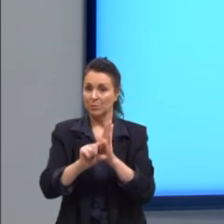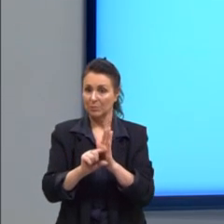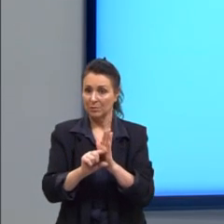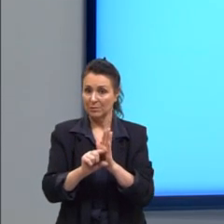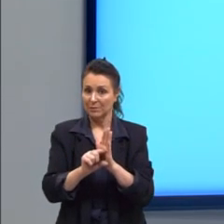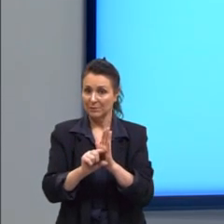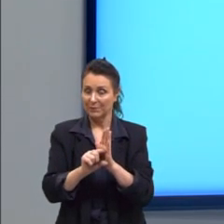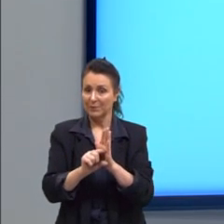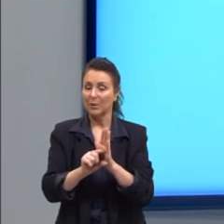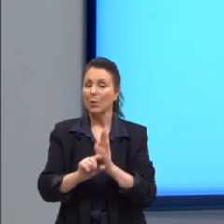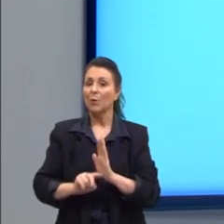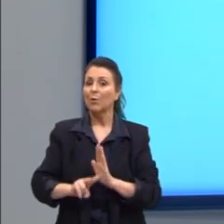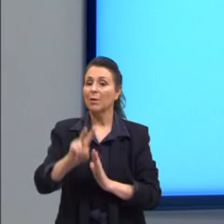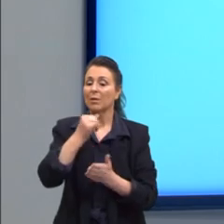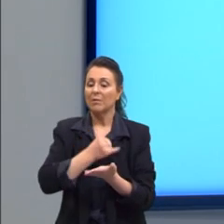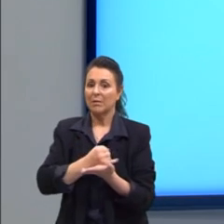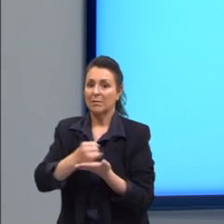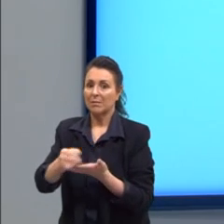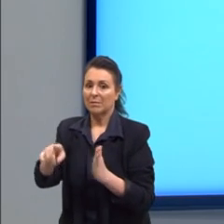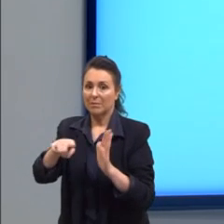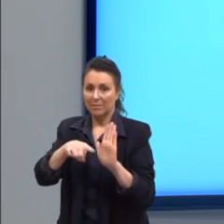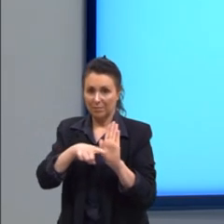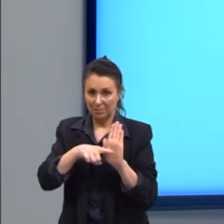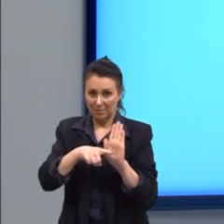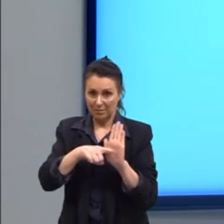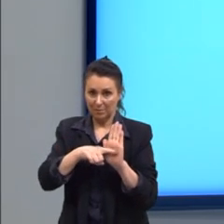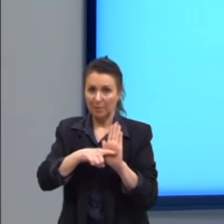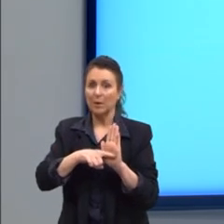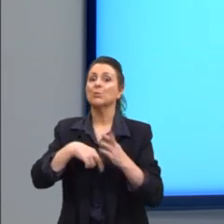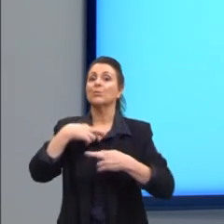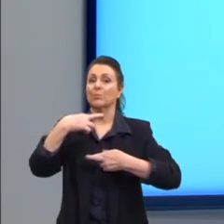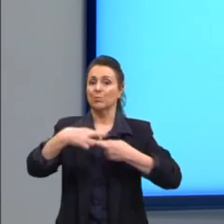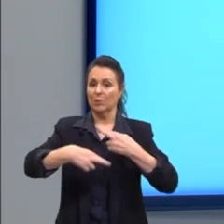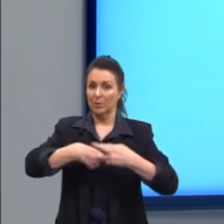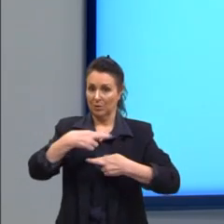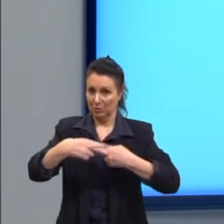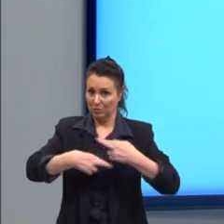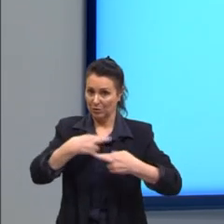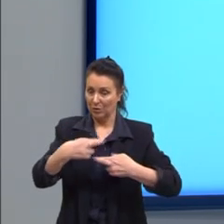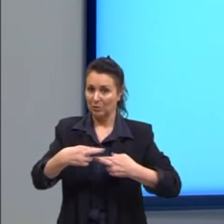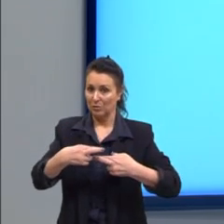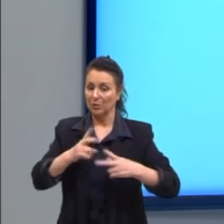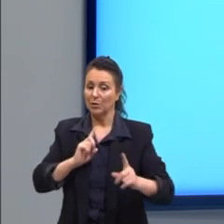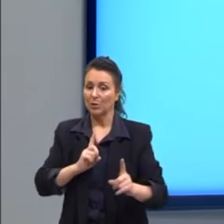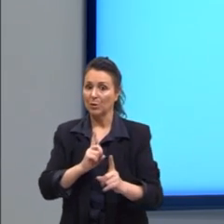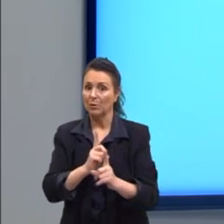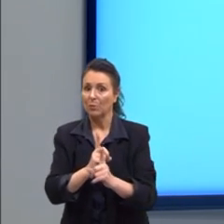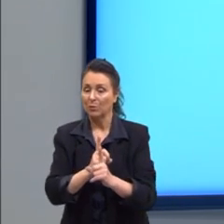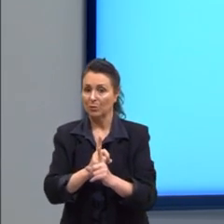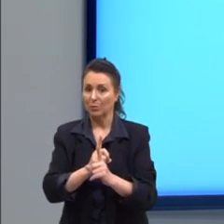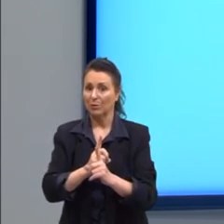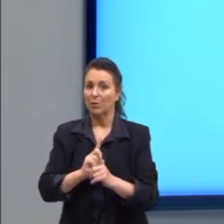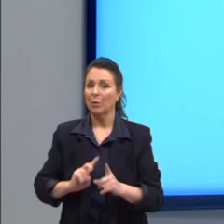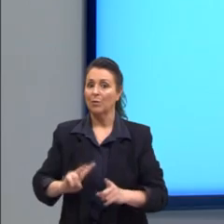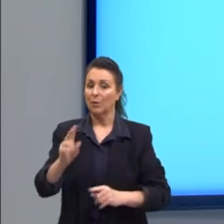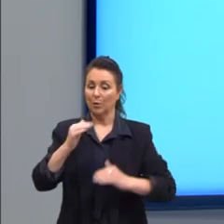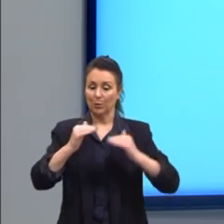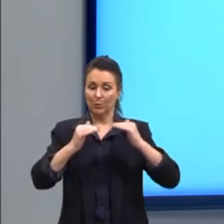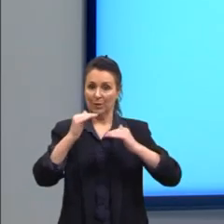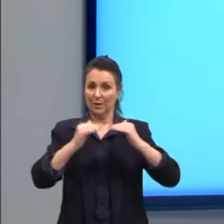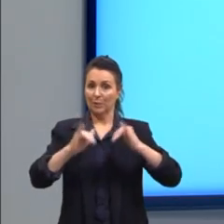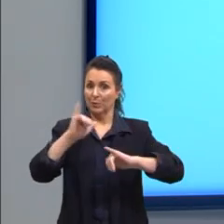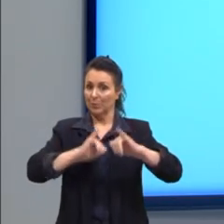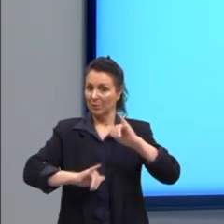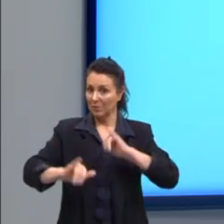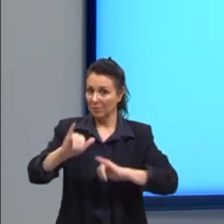o valor do início menos o que reagiu E aí sim eu vou ter o valor do equilíbrio químico